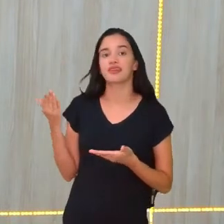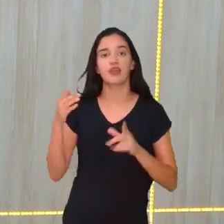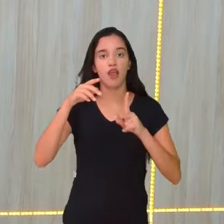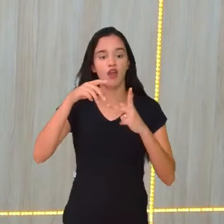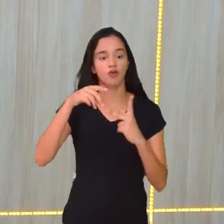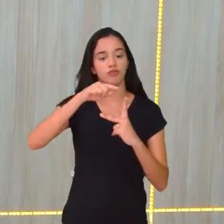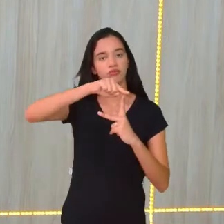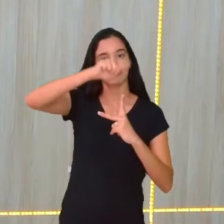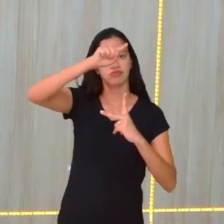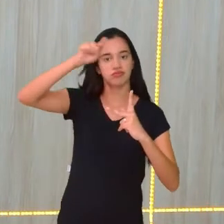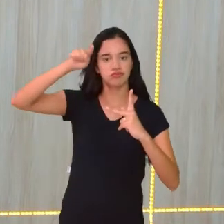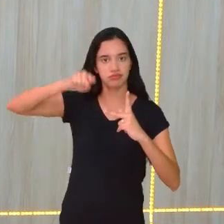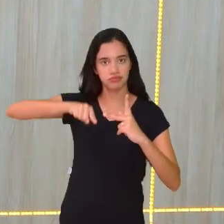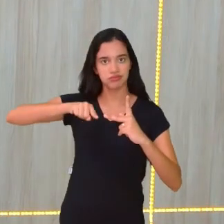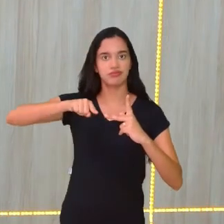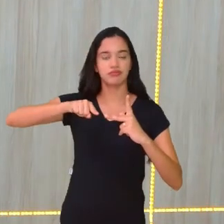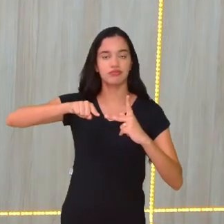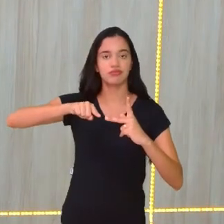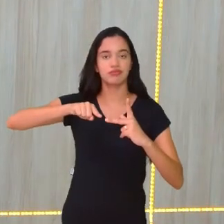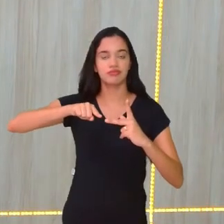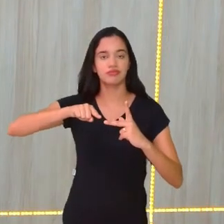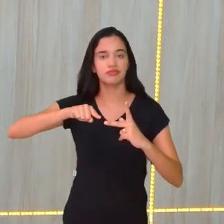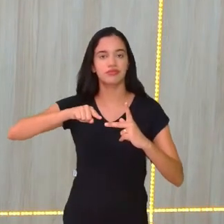perímetro é